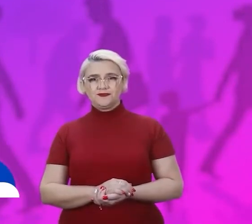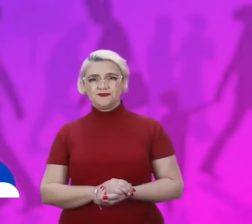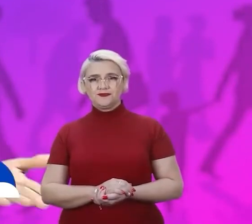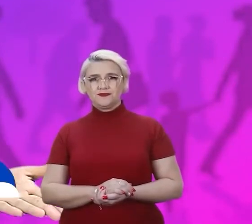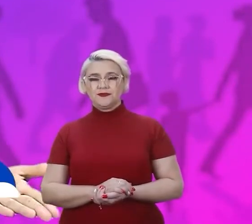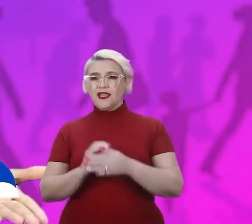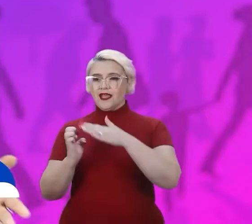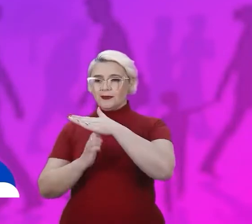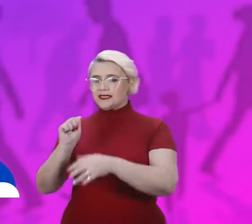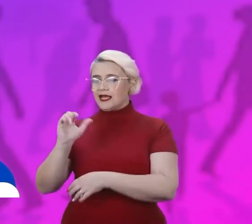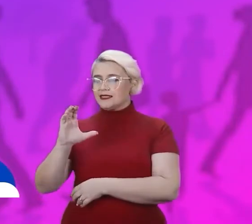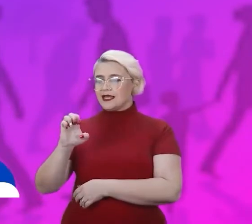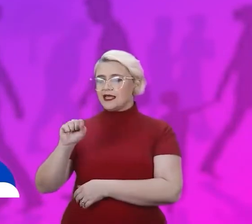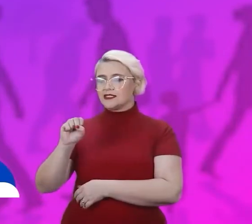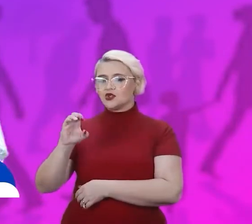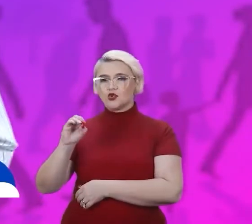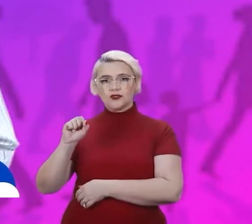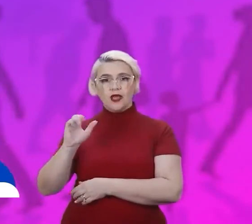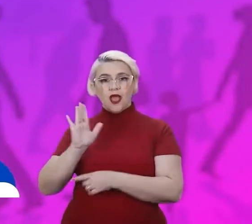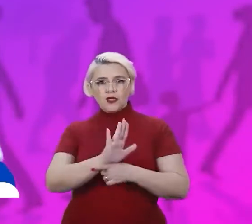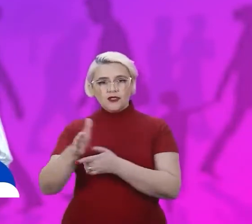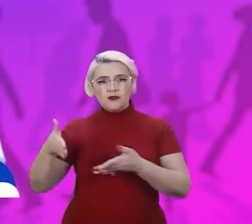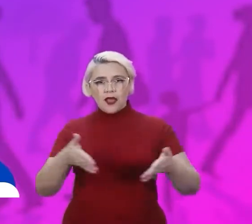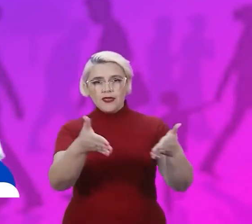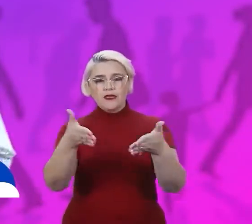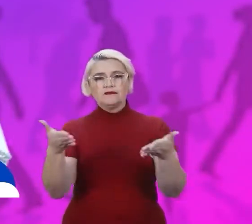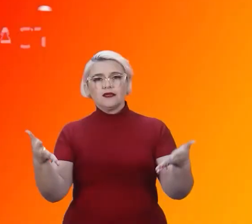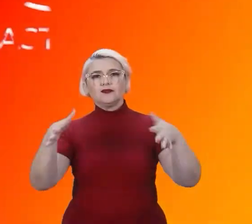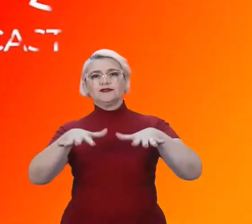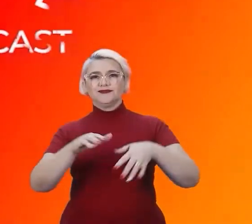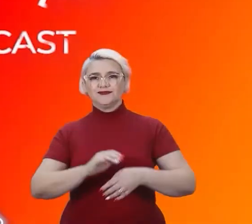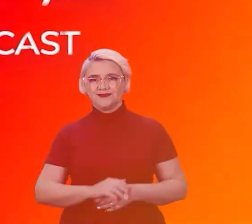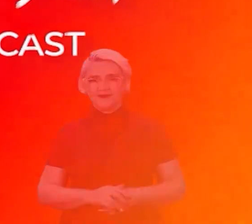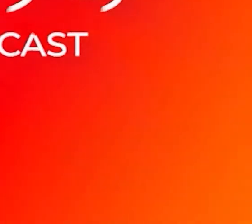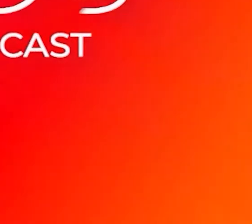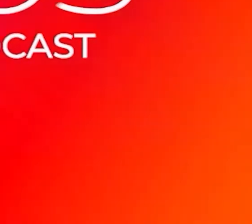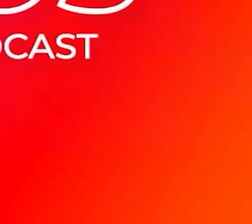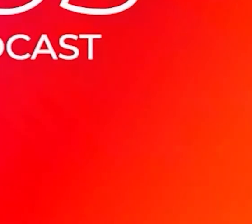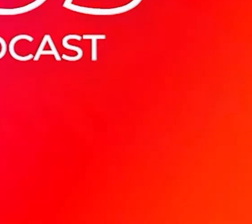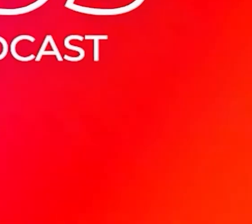acessos.net.br. Acessos, construindo caminhos para a inclusão.